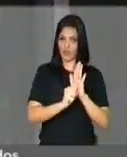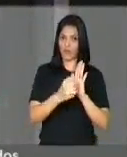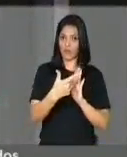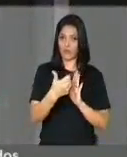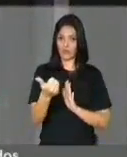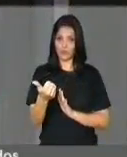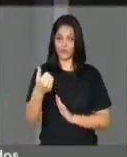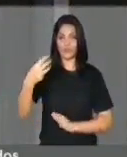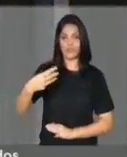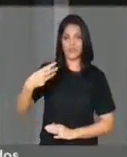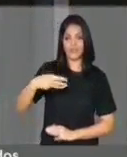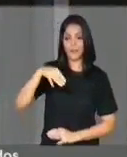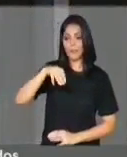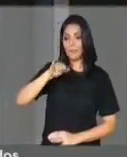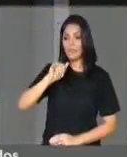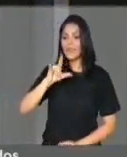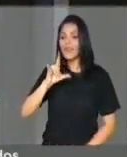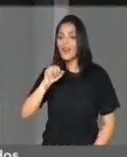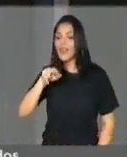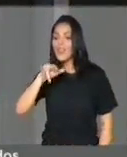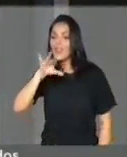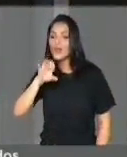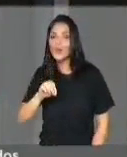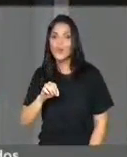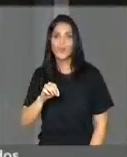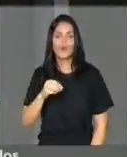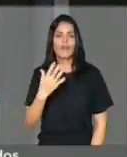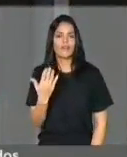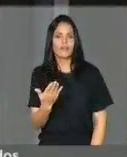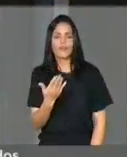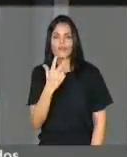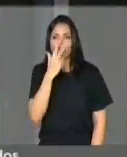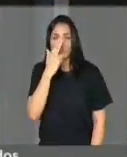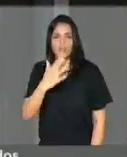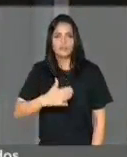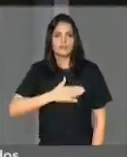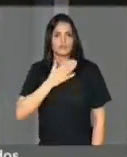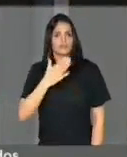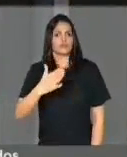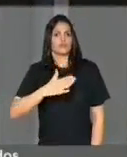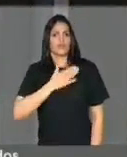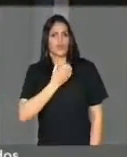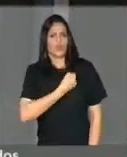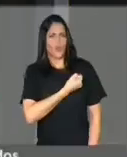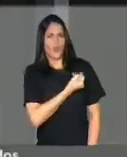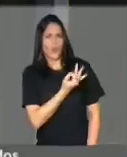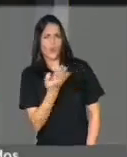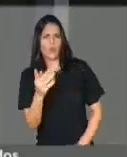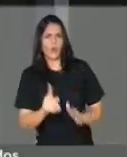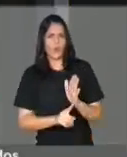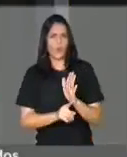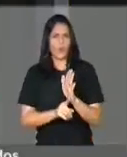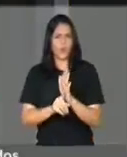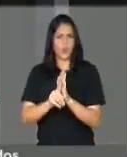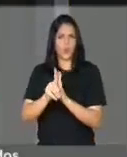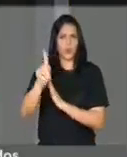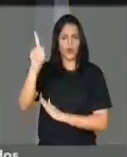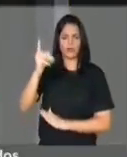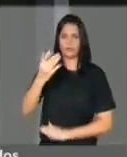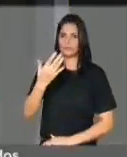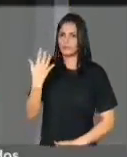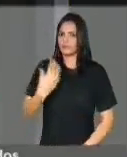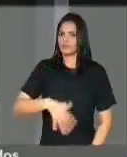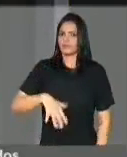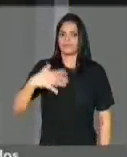terceiro milênio, absolutamente chocantes. São números que não